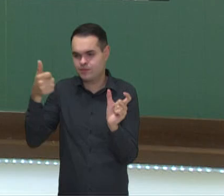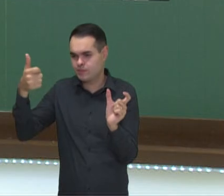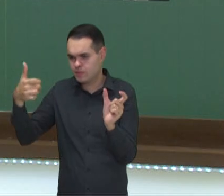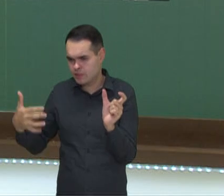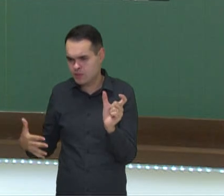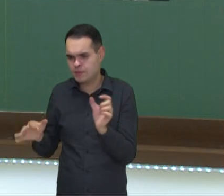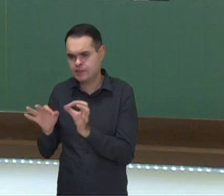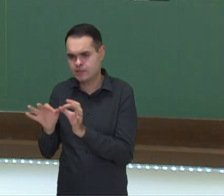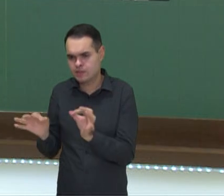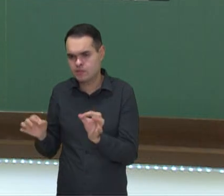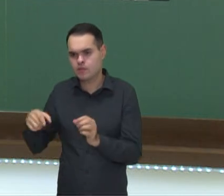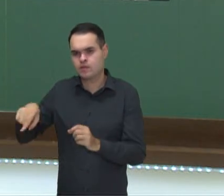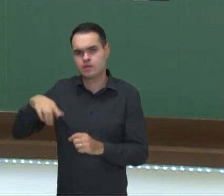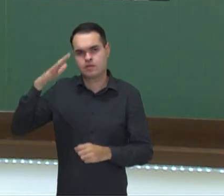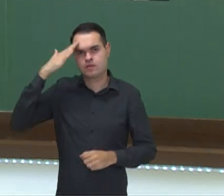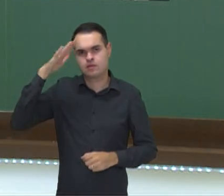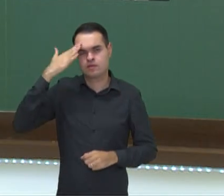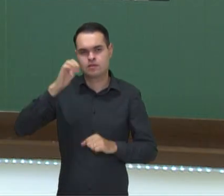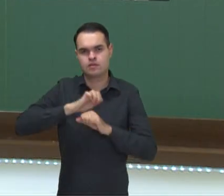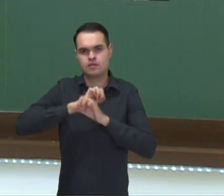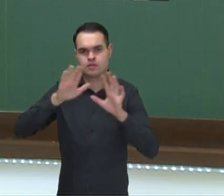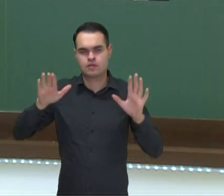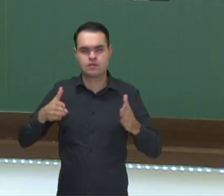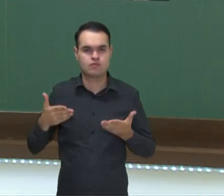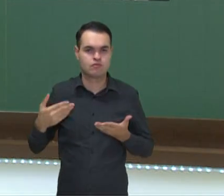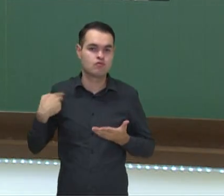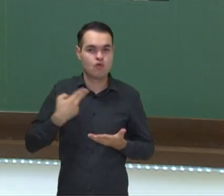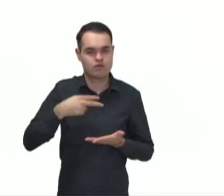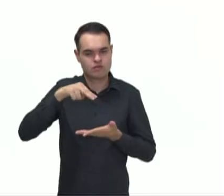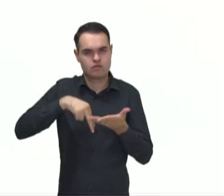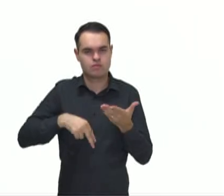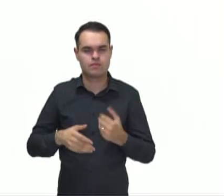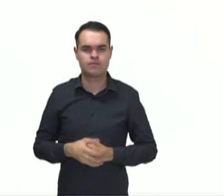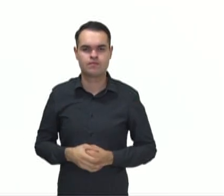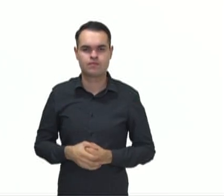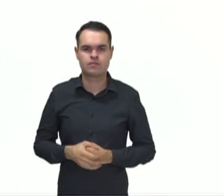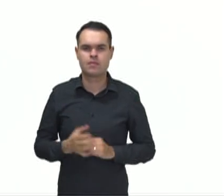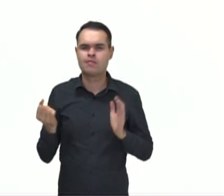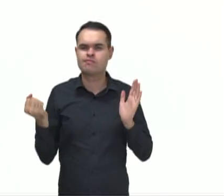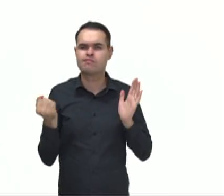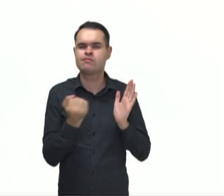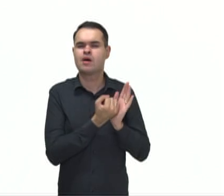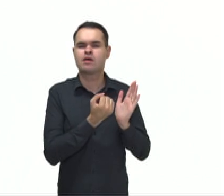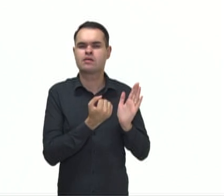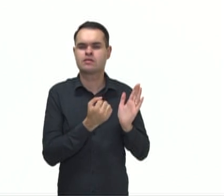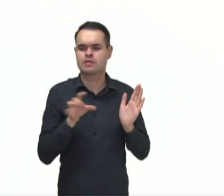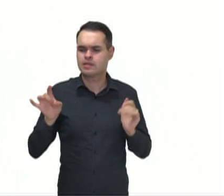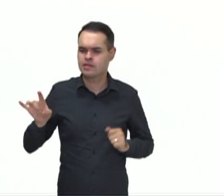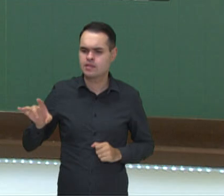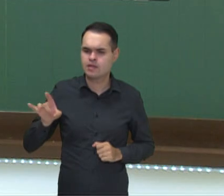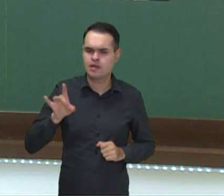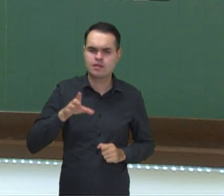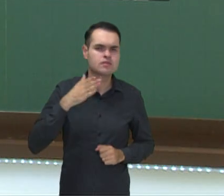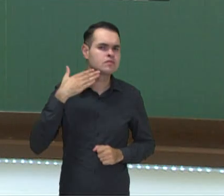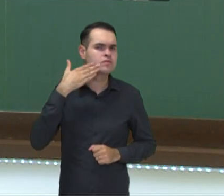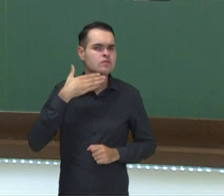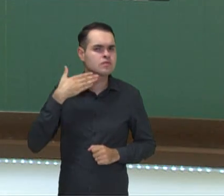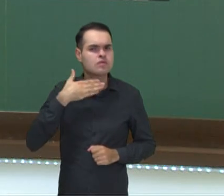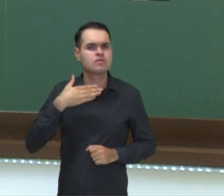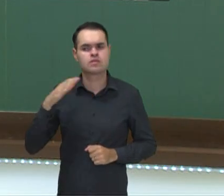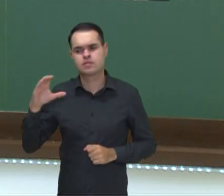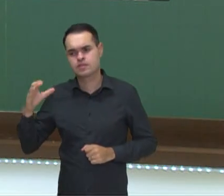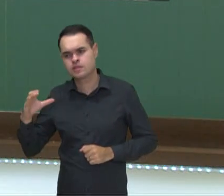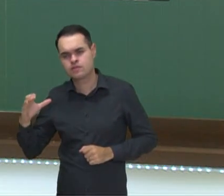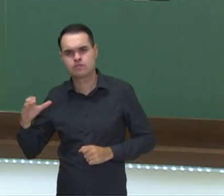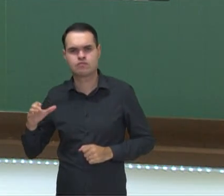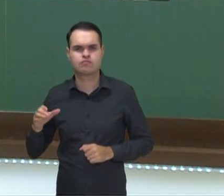familiar a nós, os leitores. Mas quais são as marcas de cada discurso, do discurso científico e